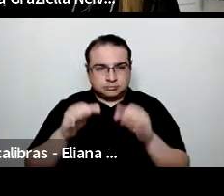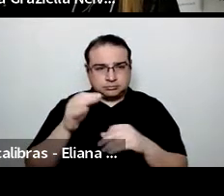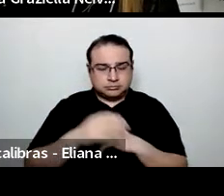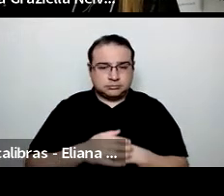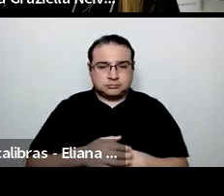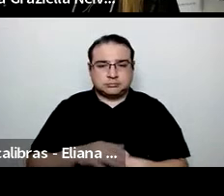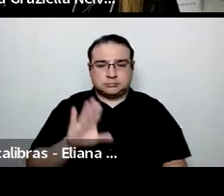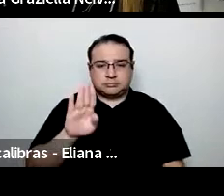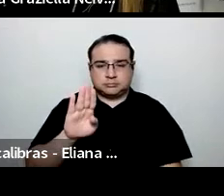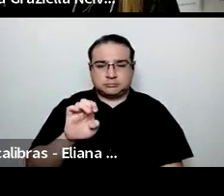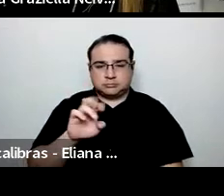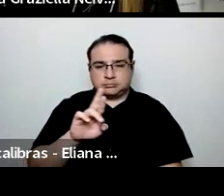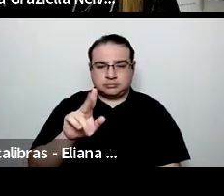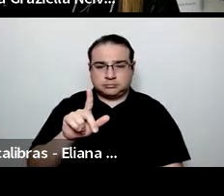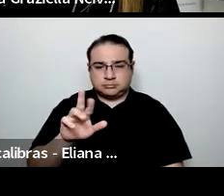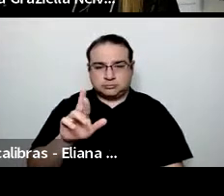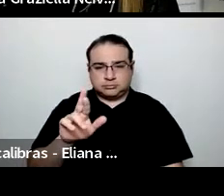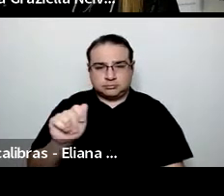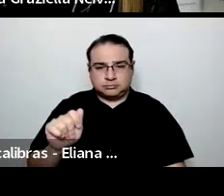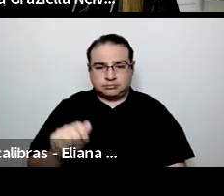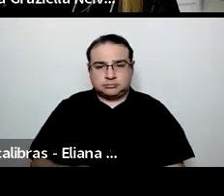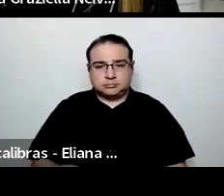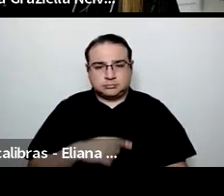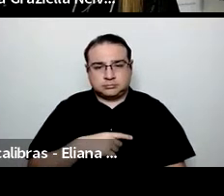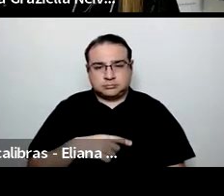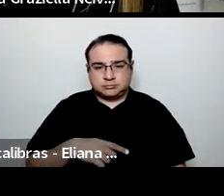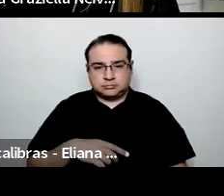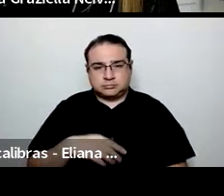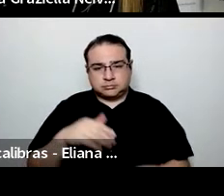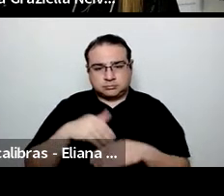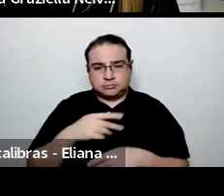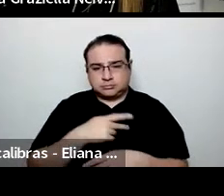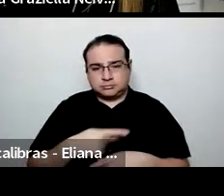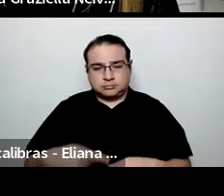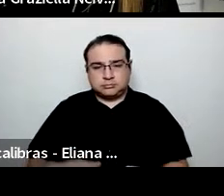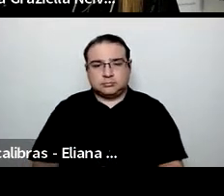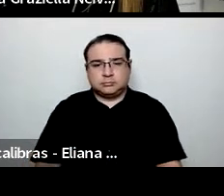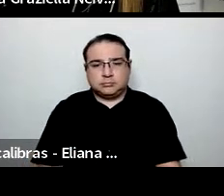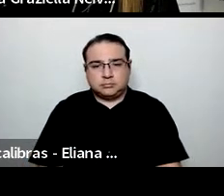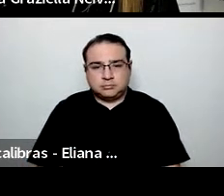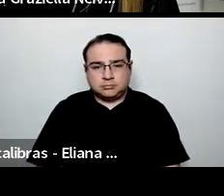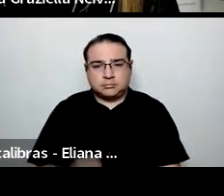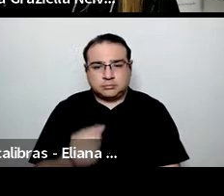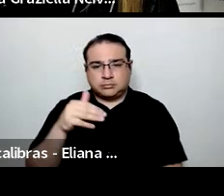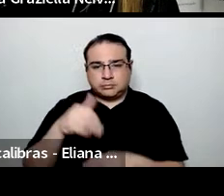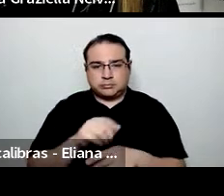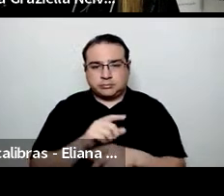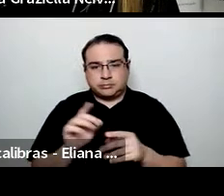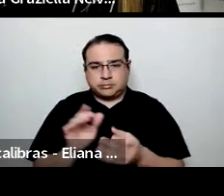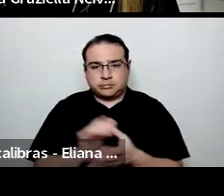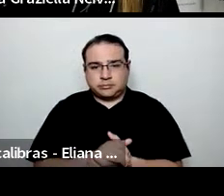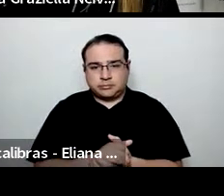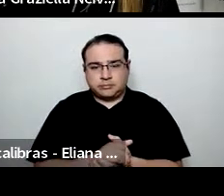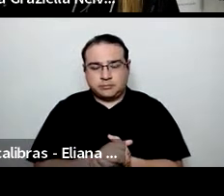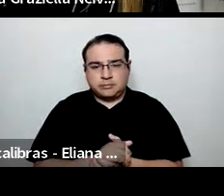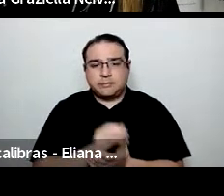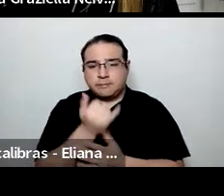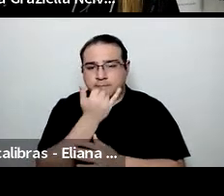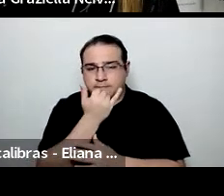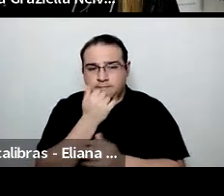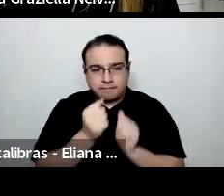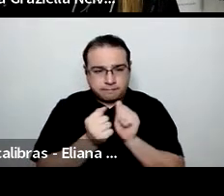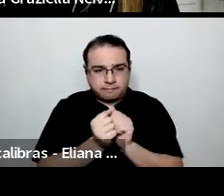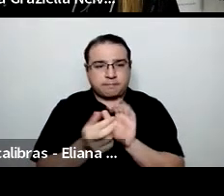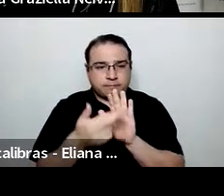Joseane Bezerra e Como vai a senhora Presidente não vou agora não desculpa